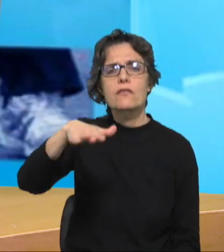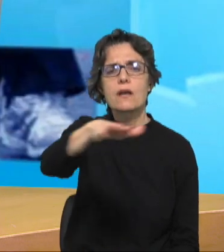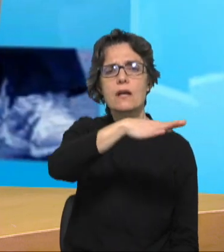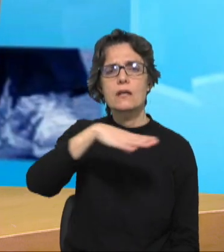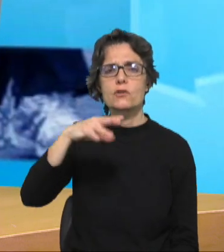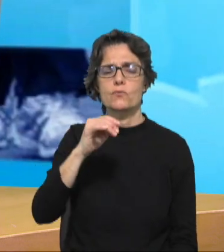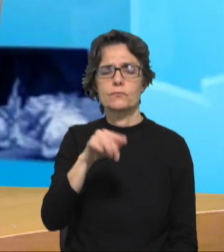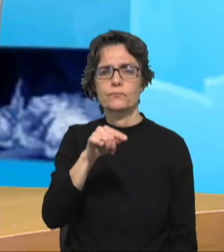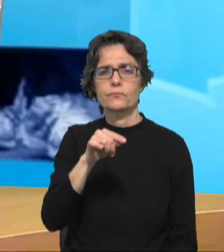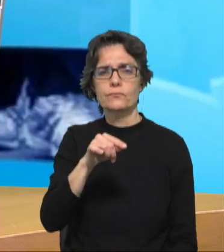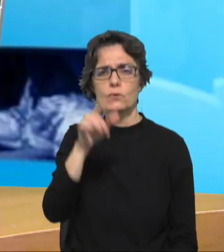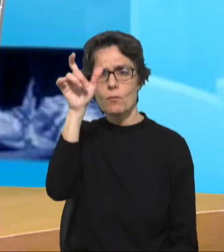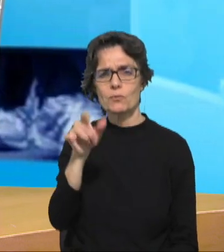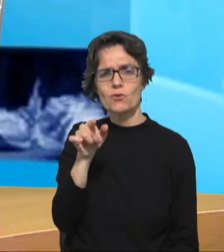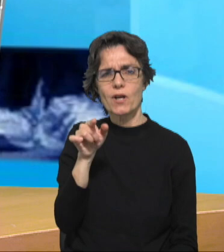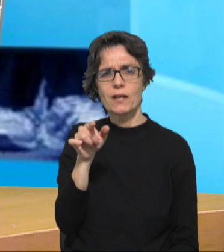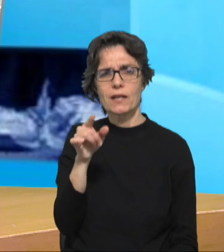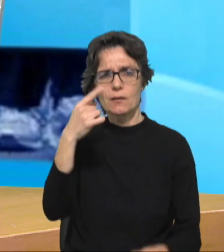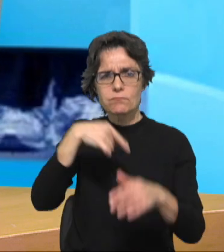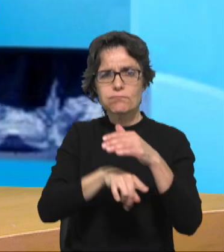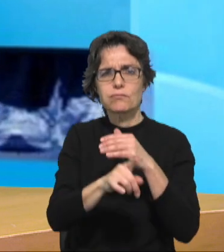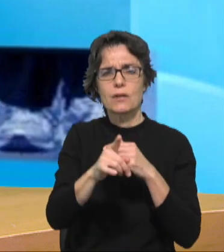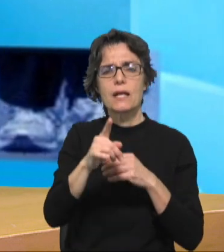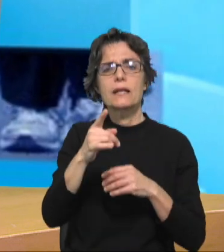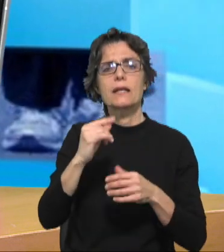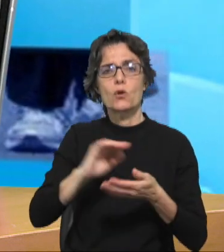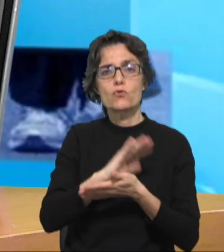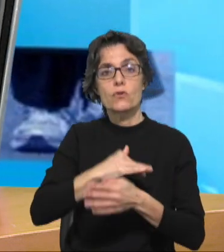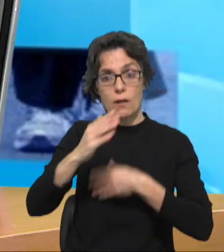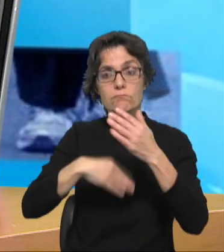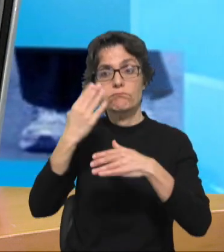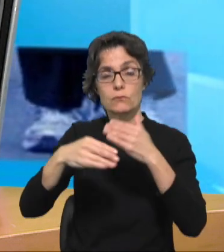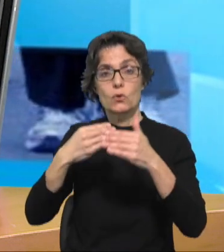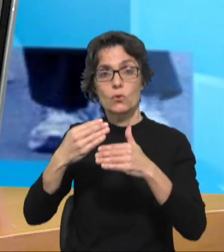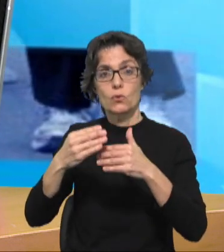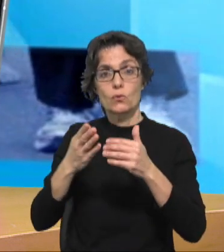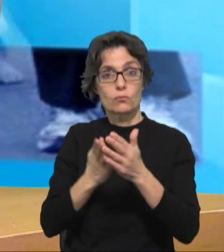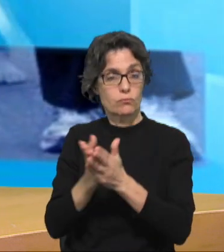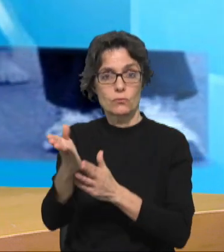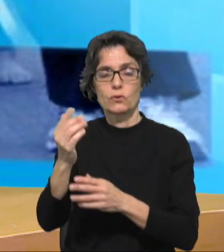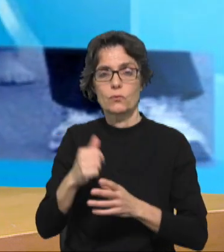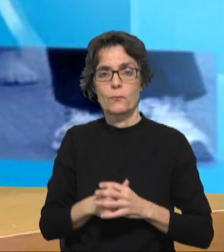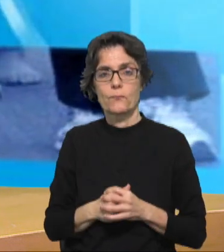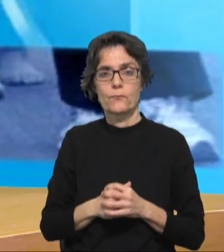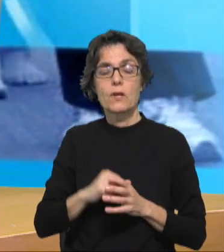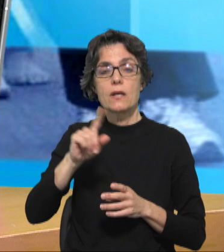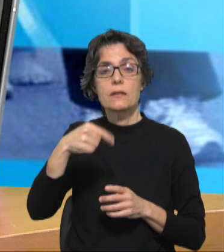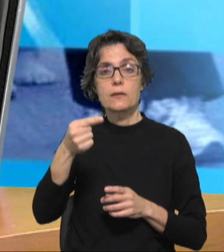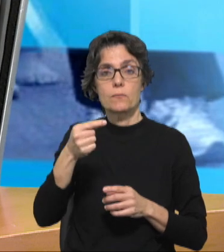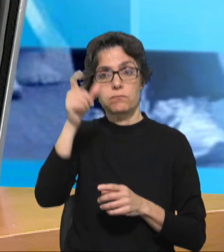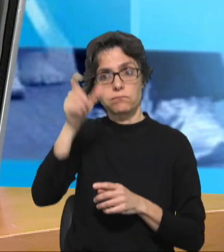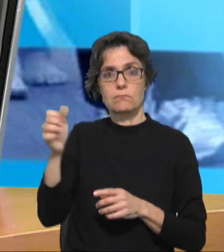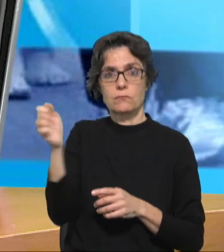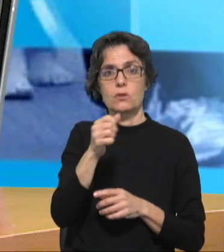pessoa que manteve essa linha do jornal. Depois vem uma figura da Évora e da Igreja